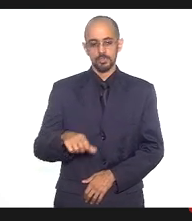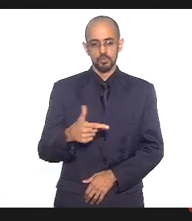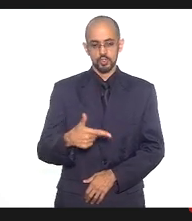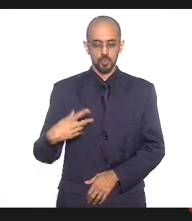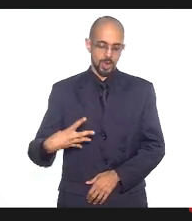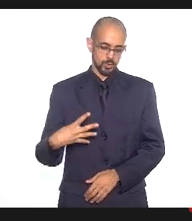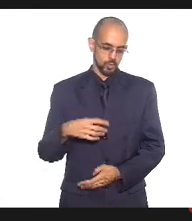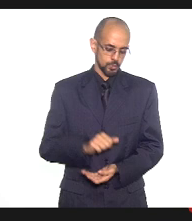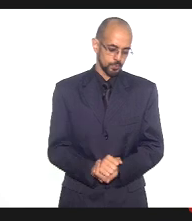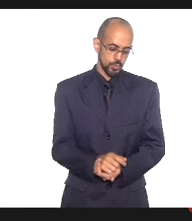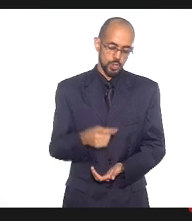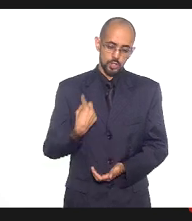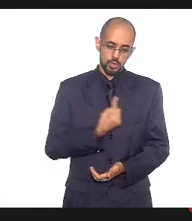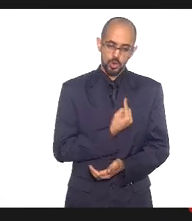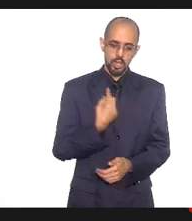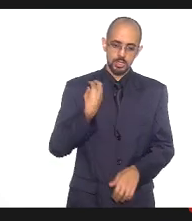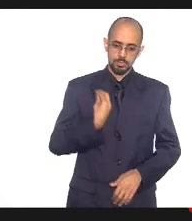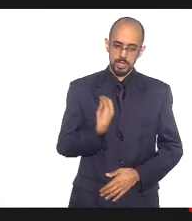Participamos